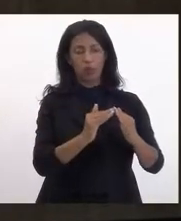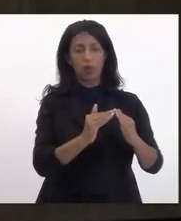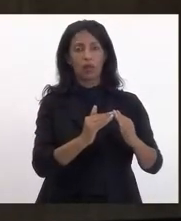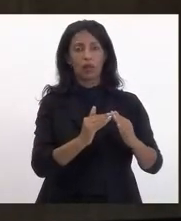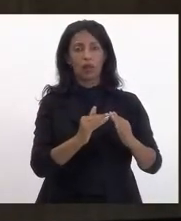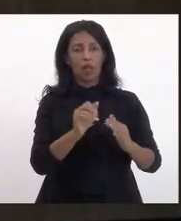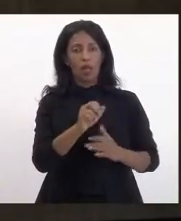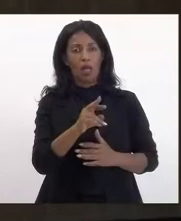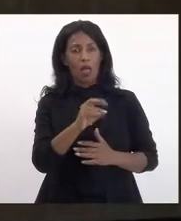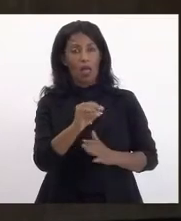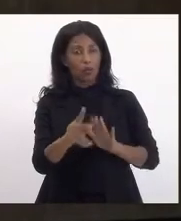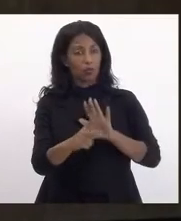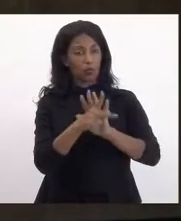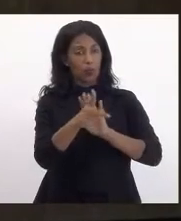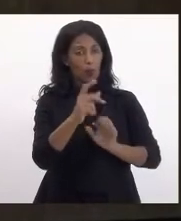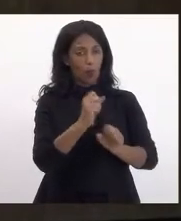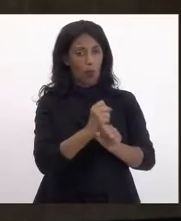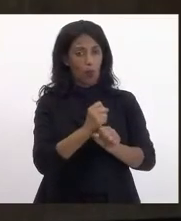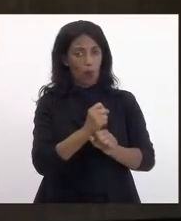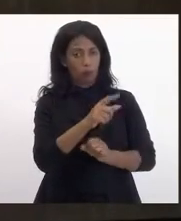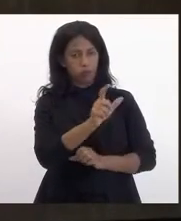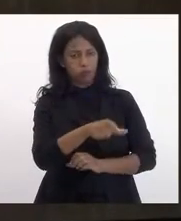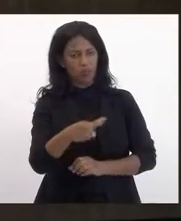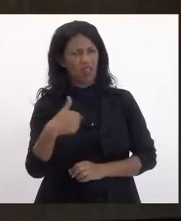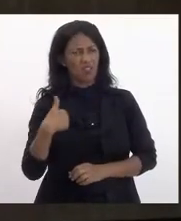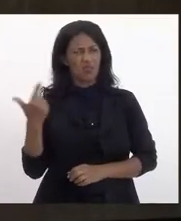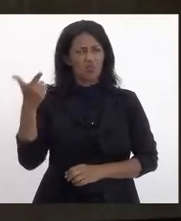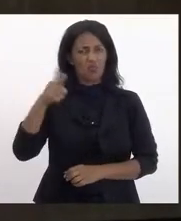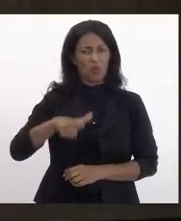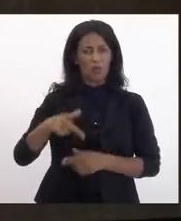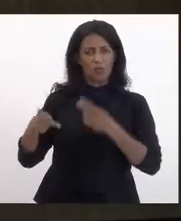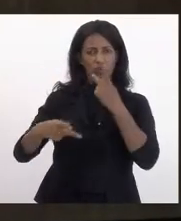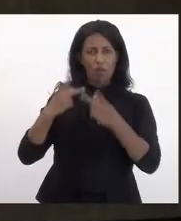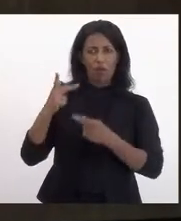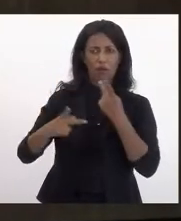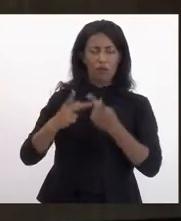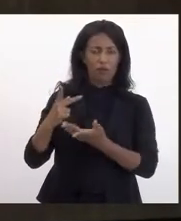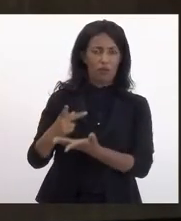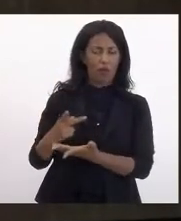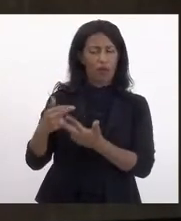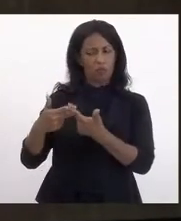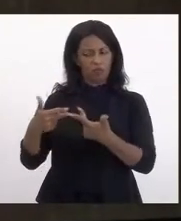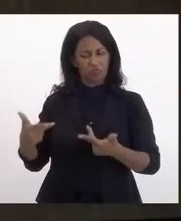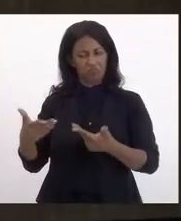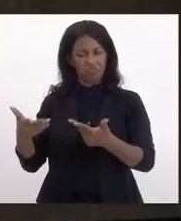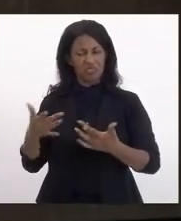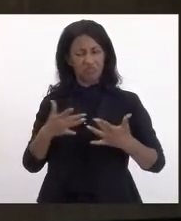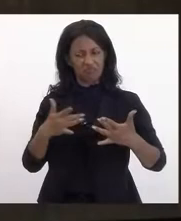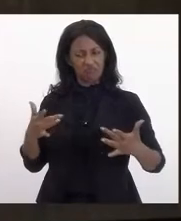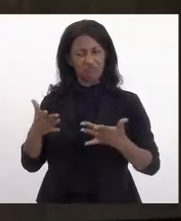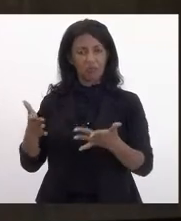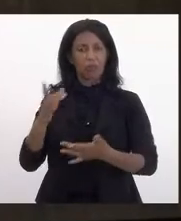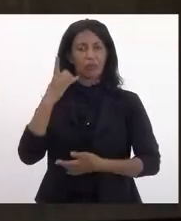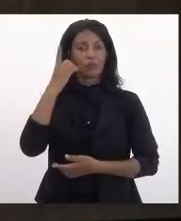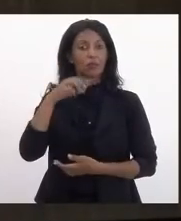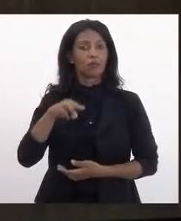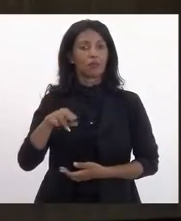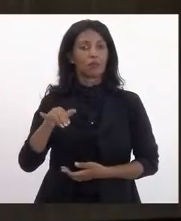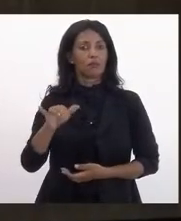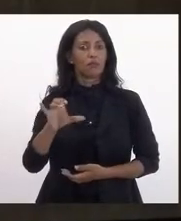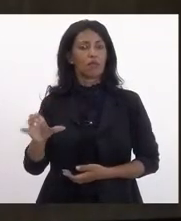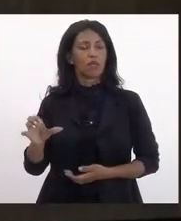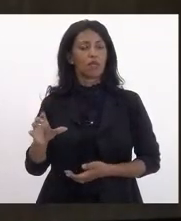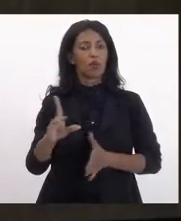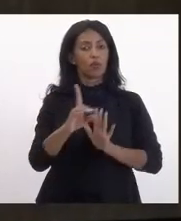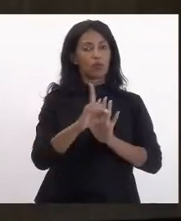modalidade autogestionária. Não vou repetir a argumentação qualificada e generosa do deputado Carlos Mink, quando